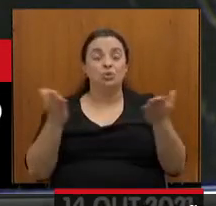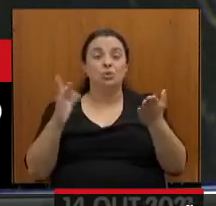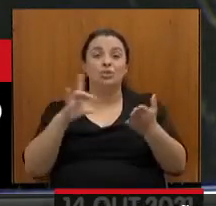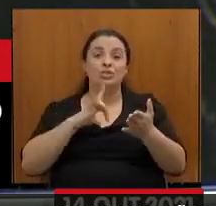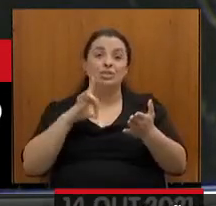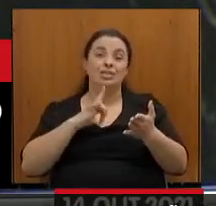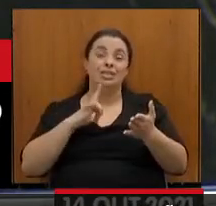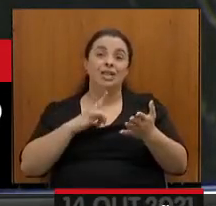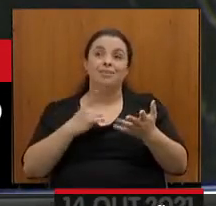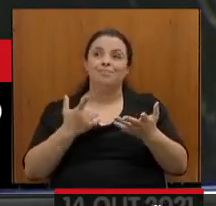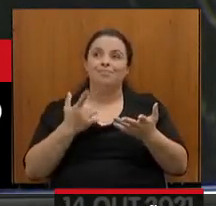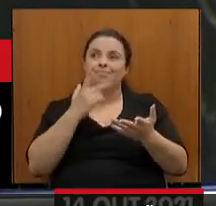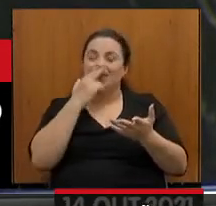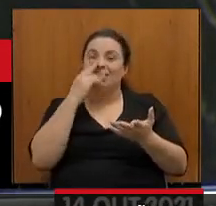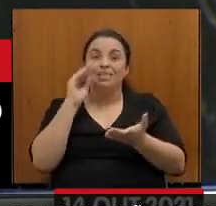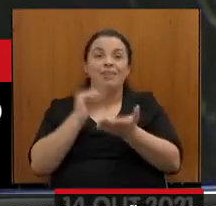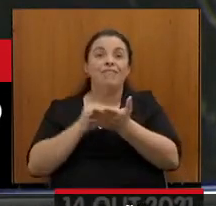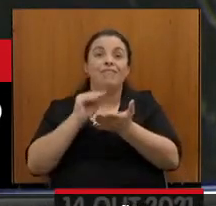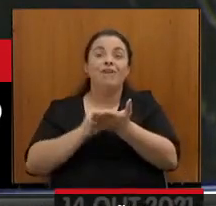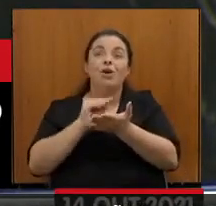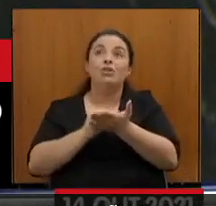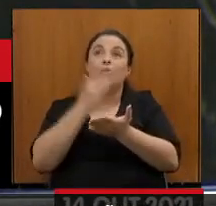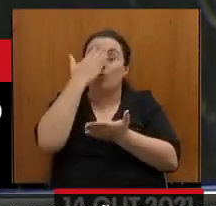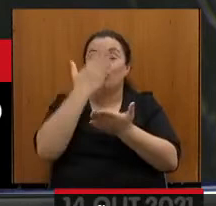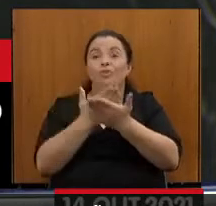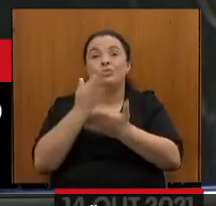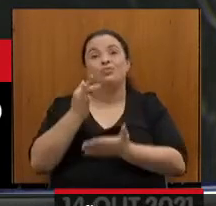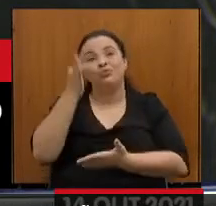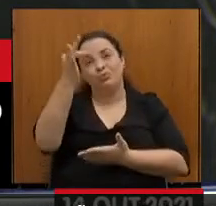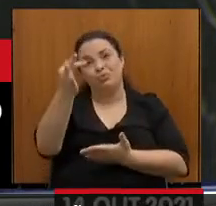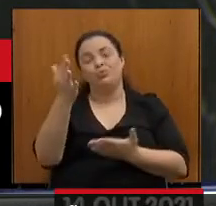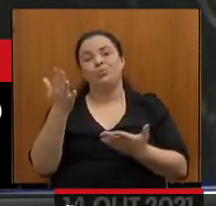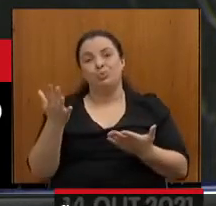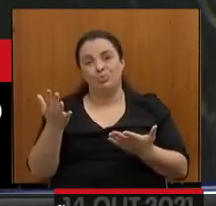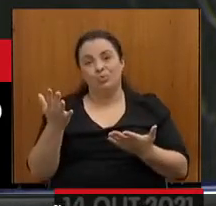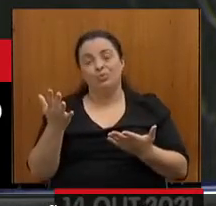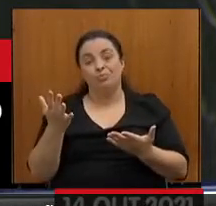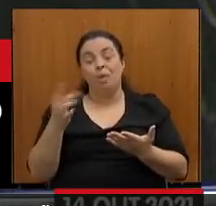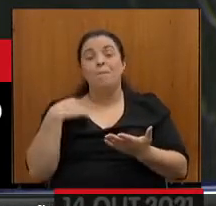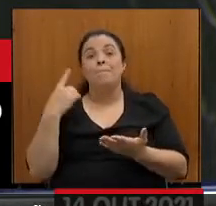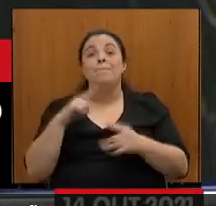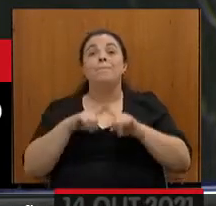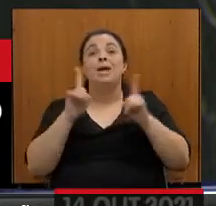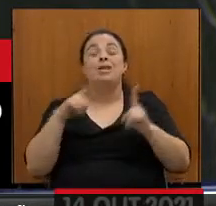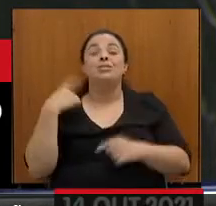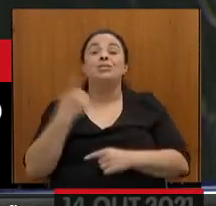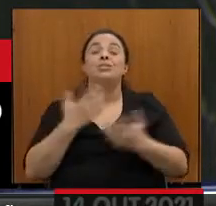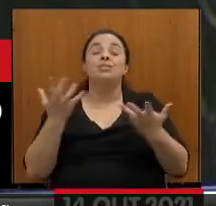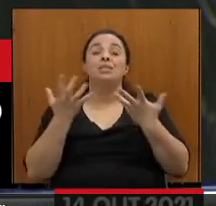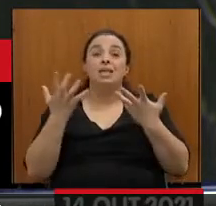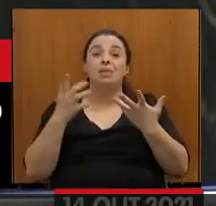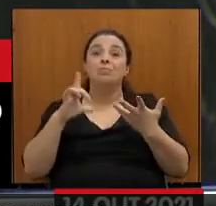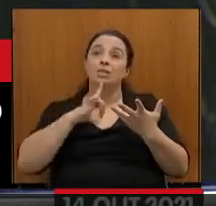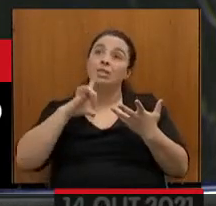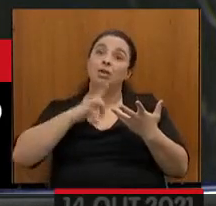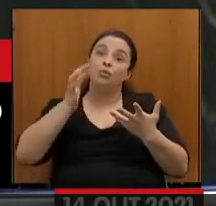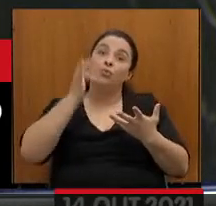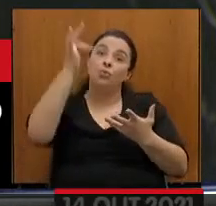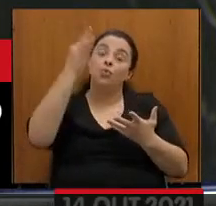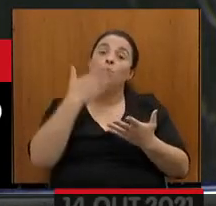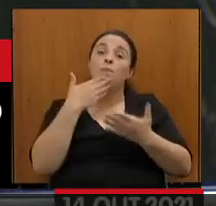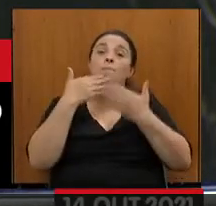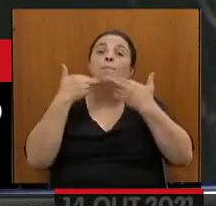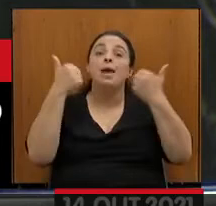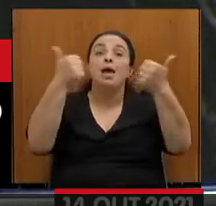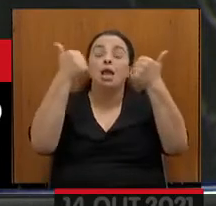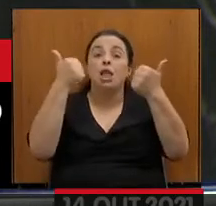semente de desesperança sendo plantada, semeada, cultivada. E a gente quer realmente que haja um futuro melhor para